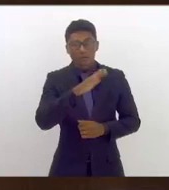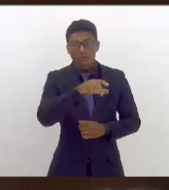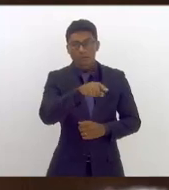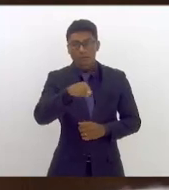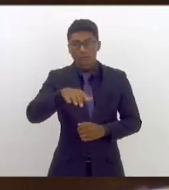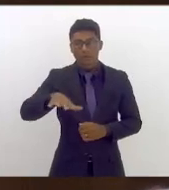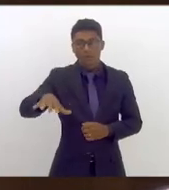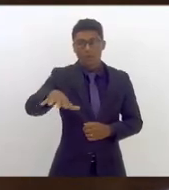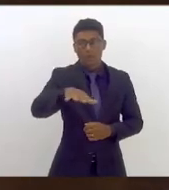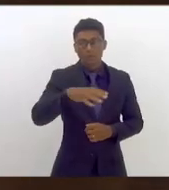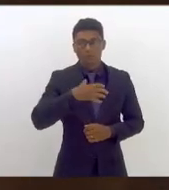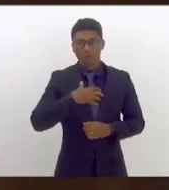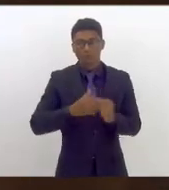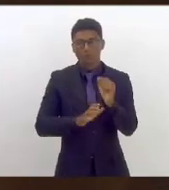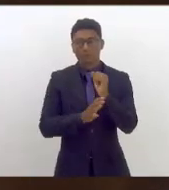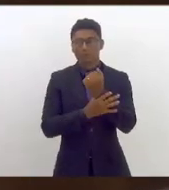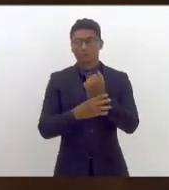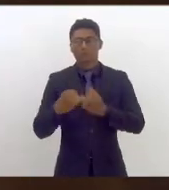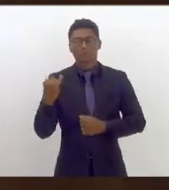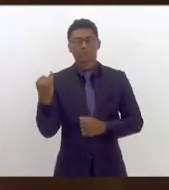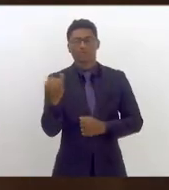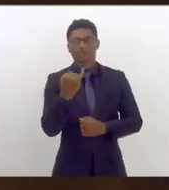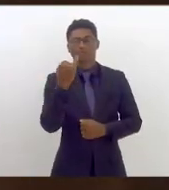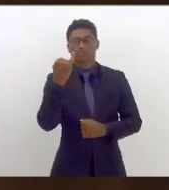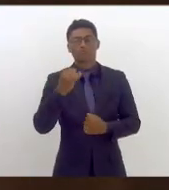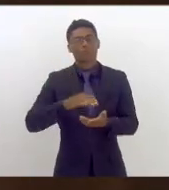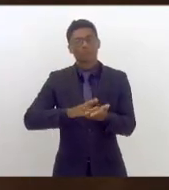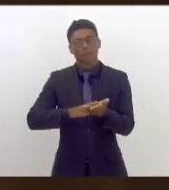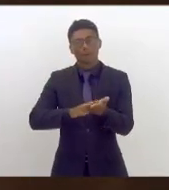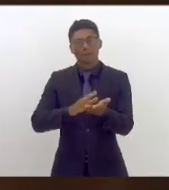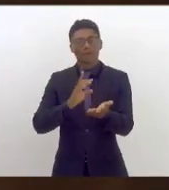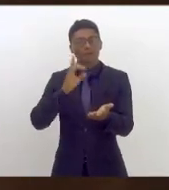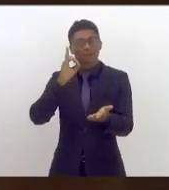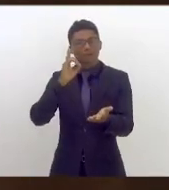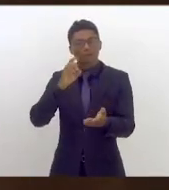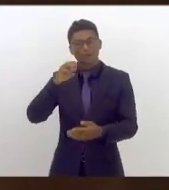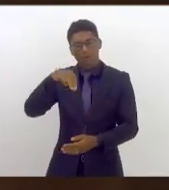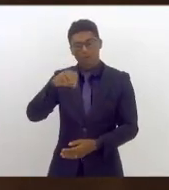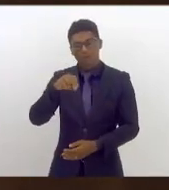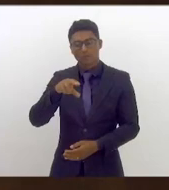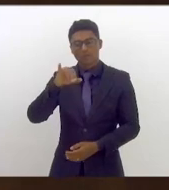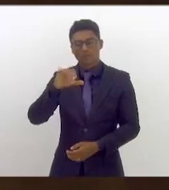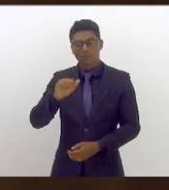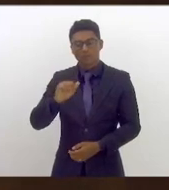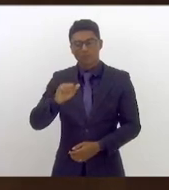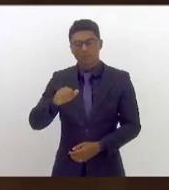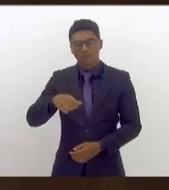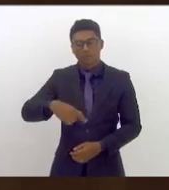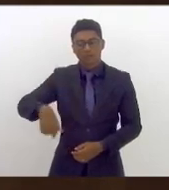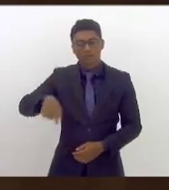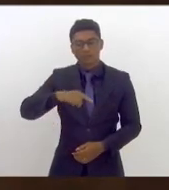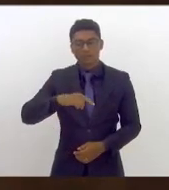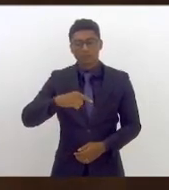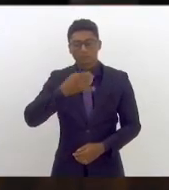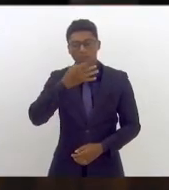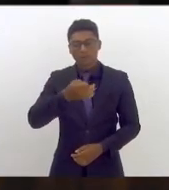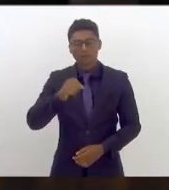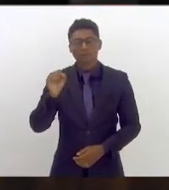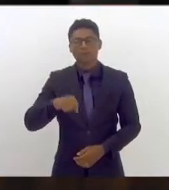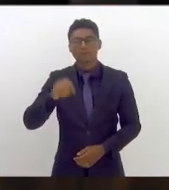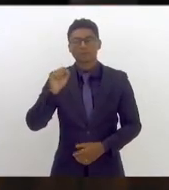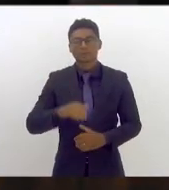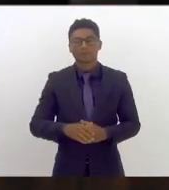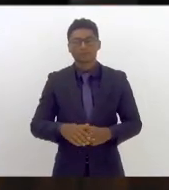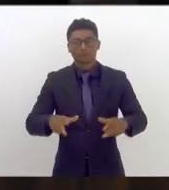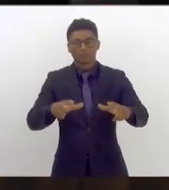é fundamental. Então, parabéns à deputada Mônica Francisco, nosso parecer é favorável. Pela Comissão de